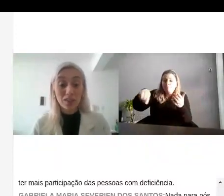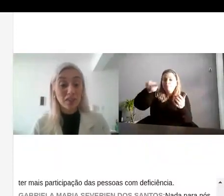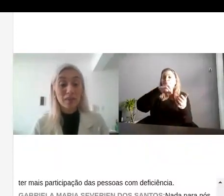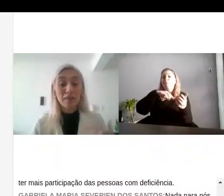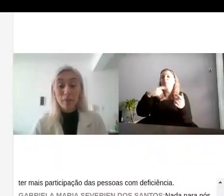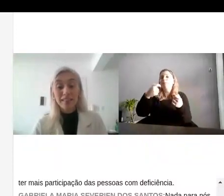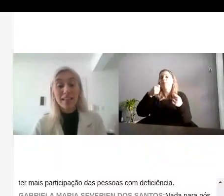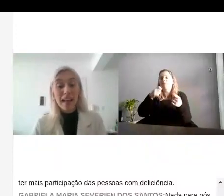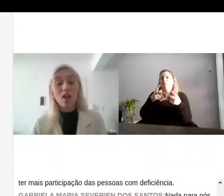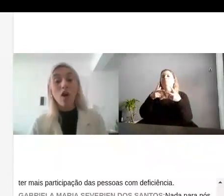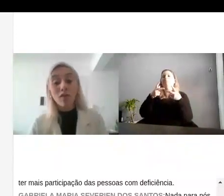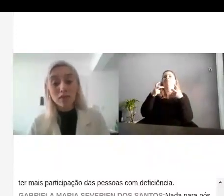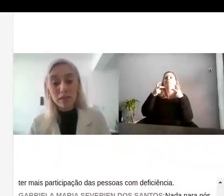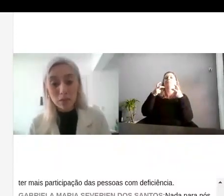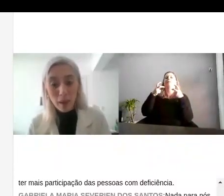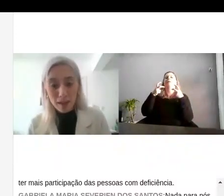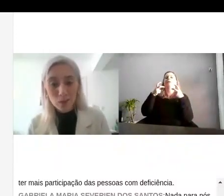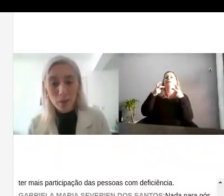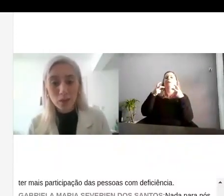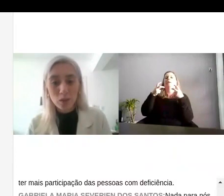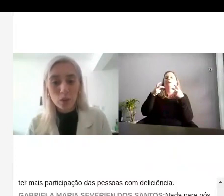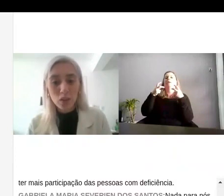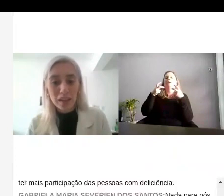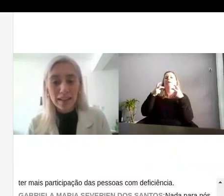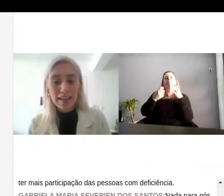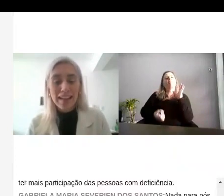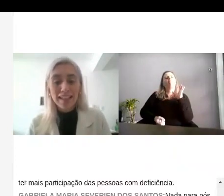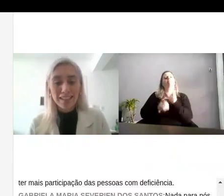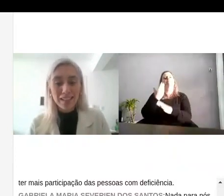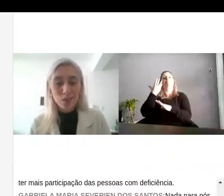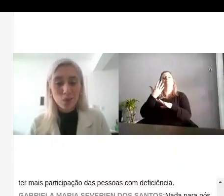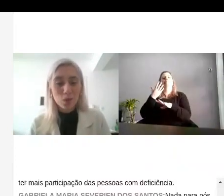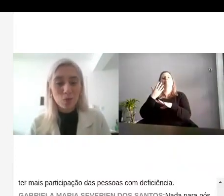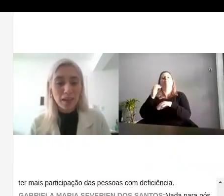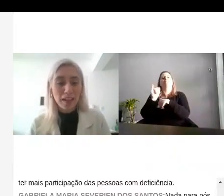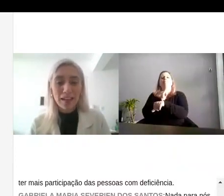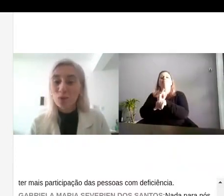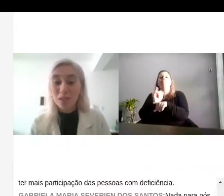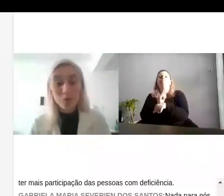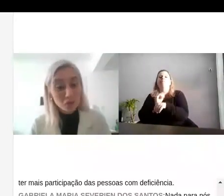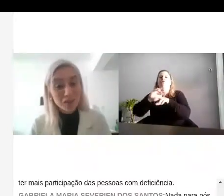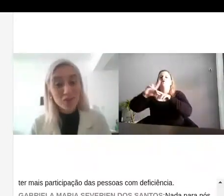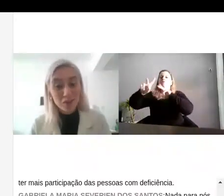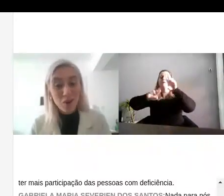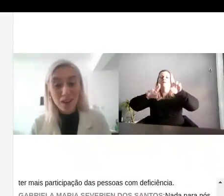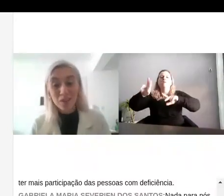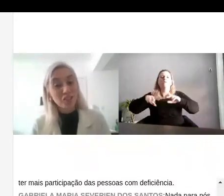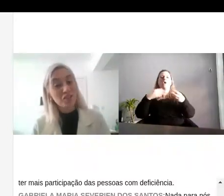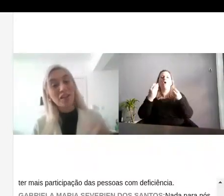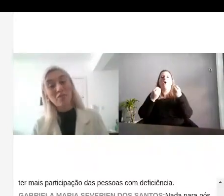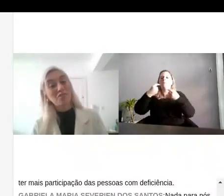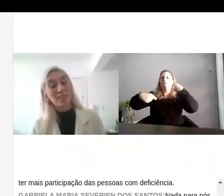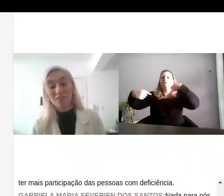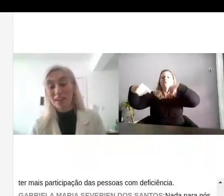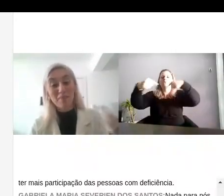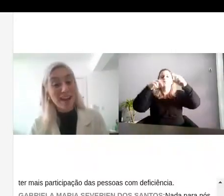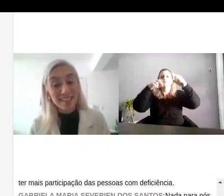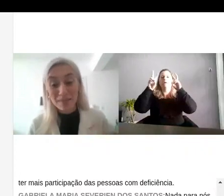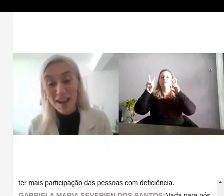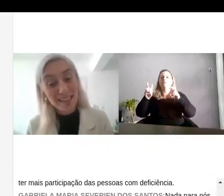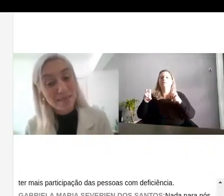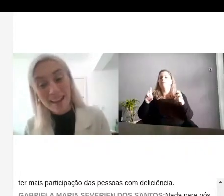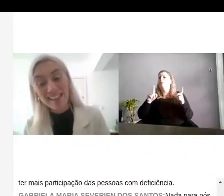gente precisa criar novos espaços para discutir esses assuntos, porque os assuntos não se esgotam, a gente fica com vontade de falar